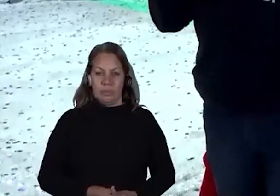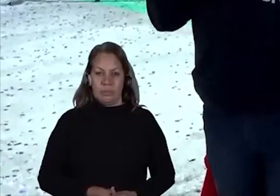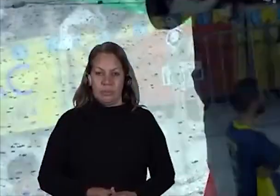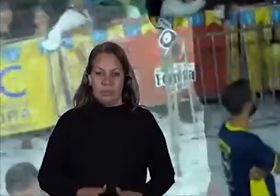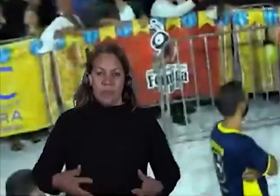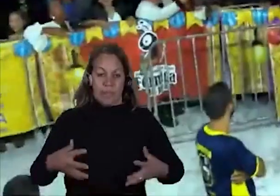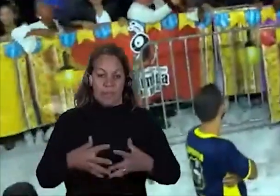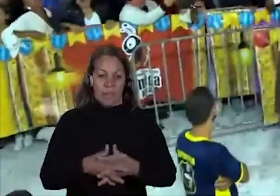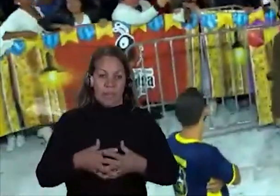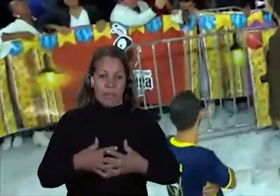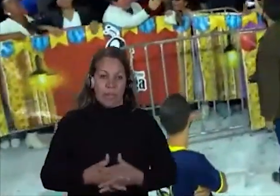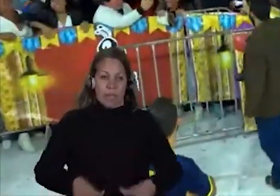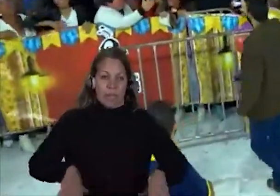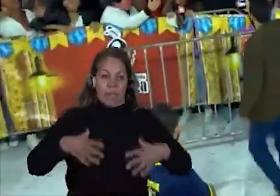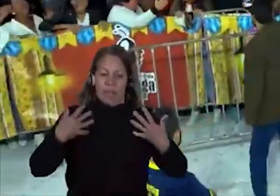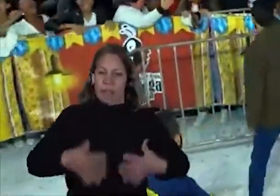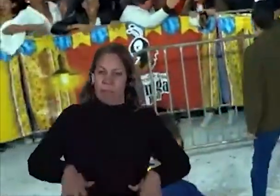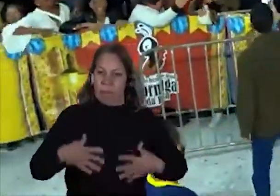Eita Bagaceira!